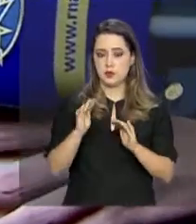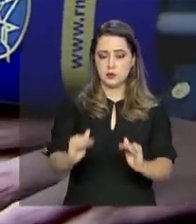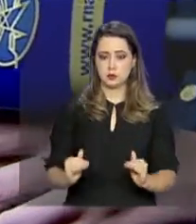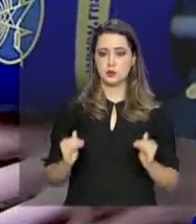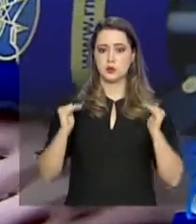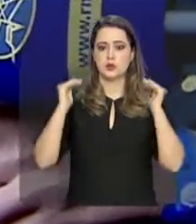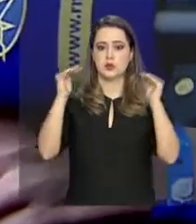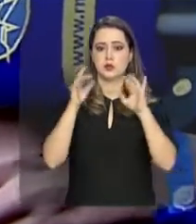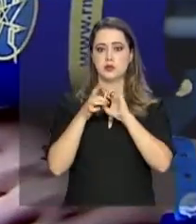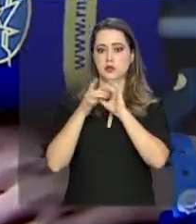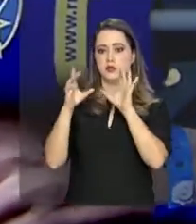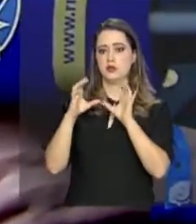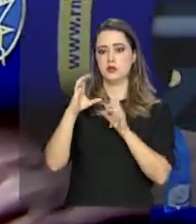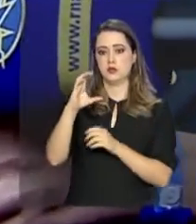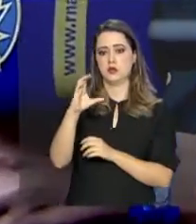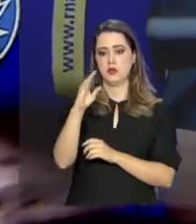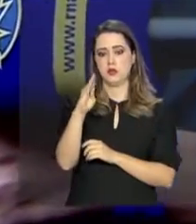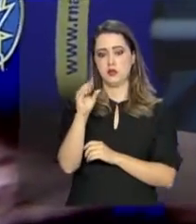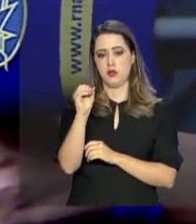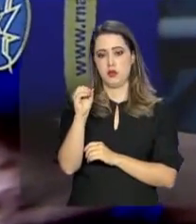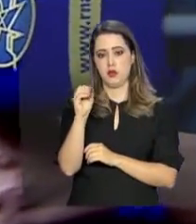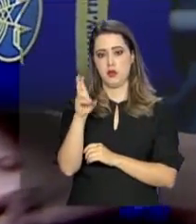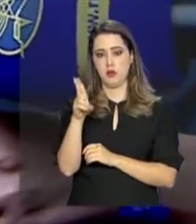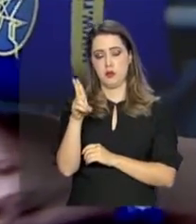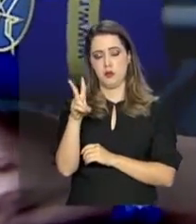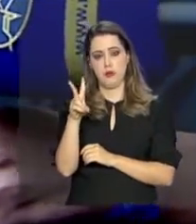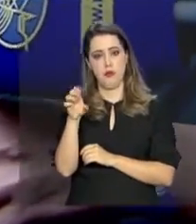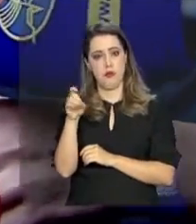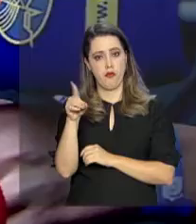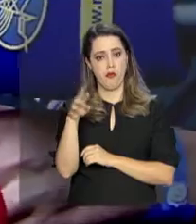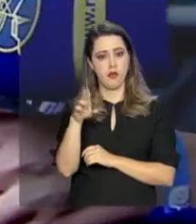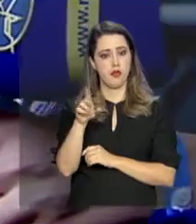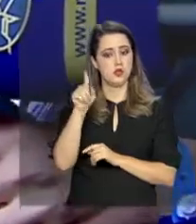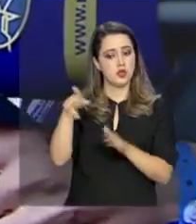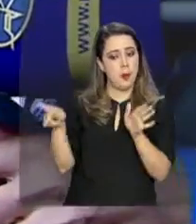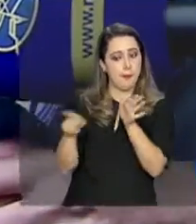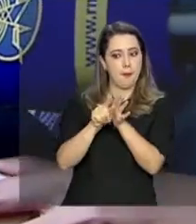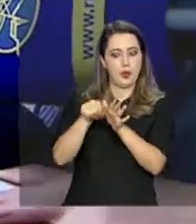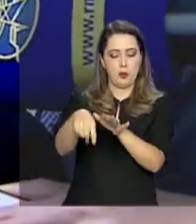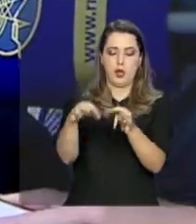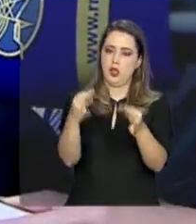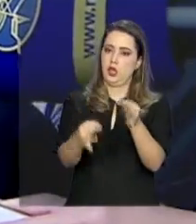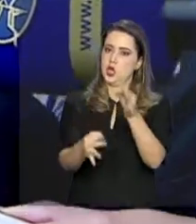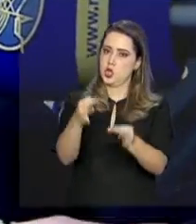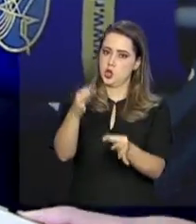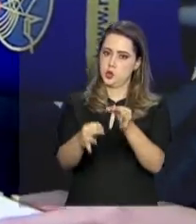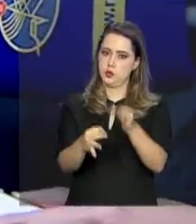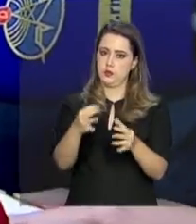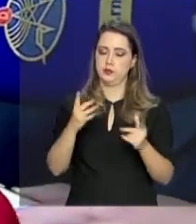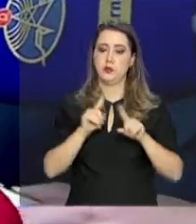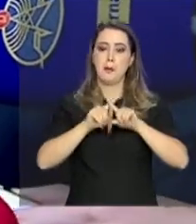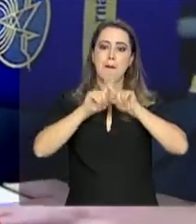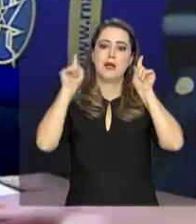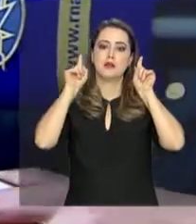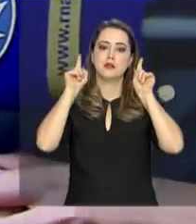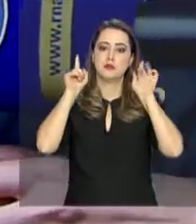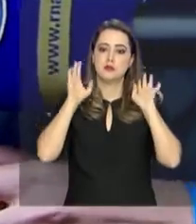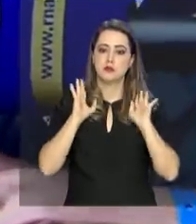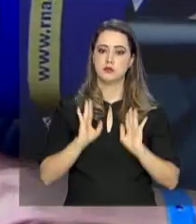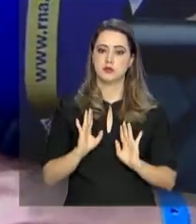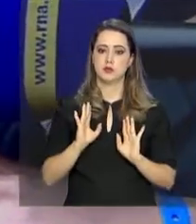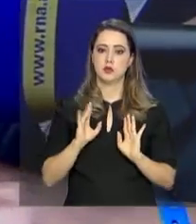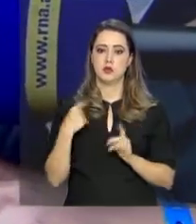do estado cabo verdiano e mais ainda está na justiça é de cabo verde mas a